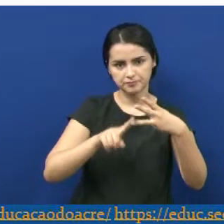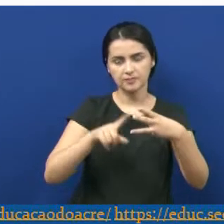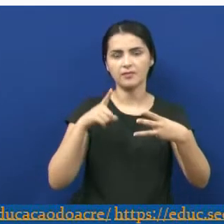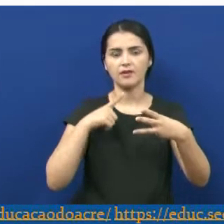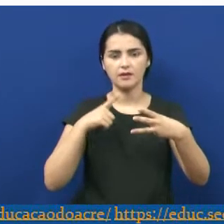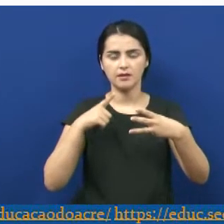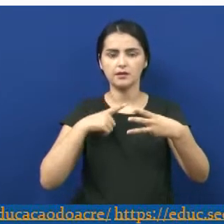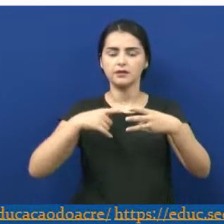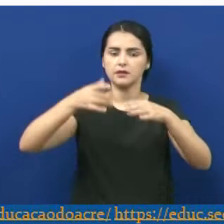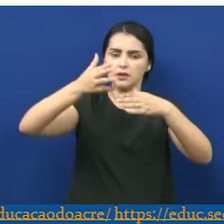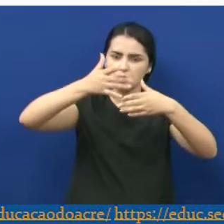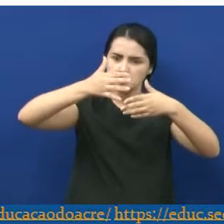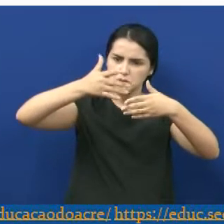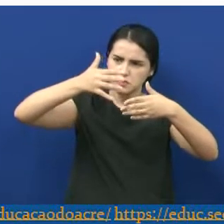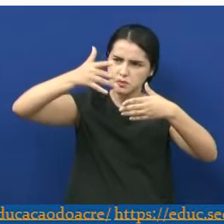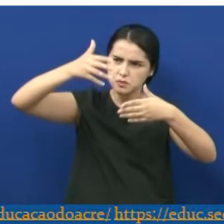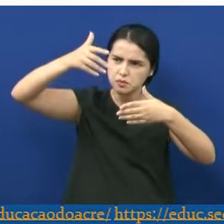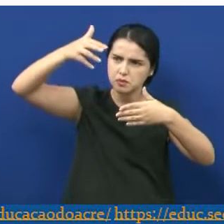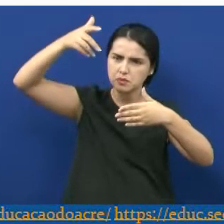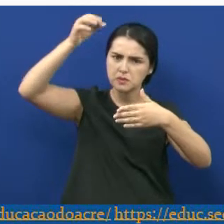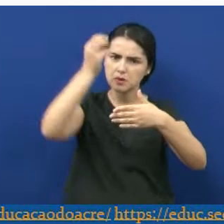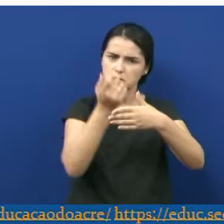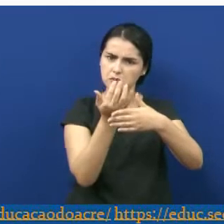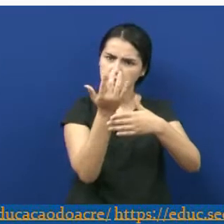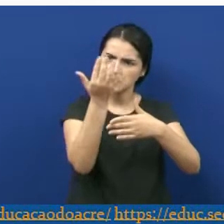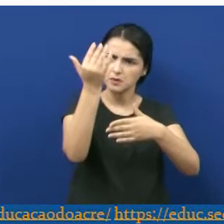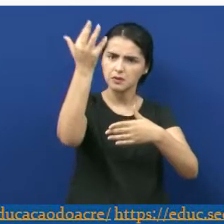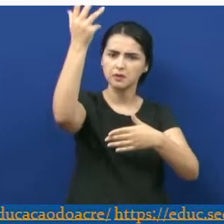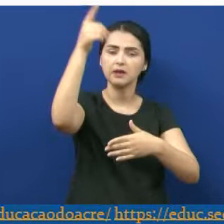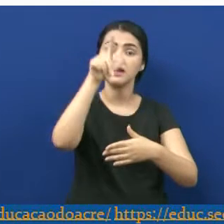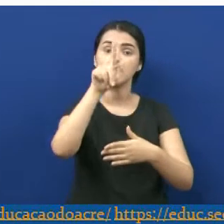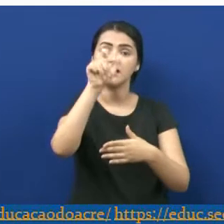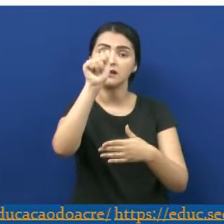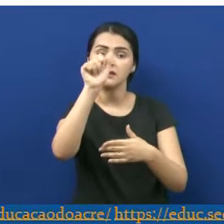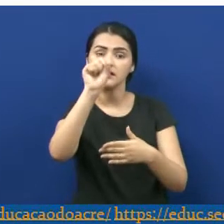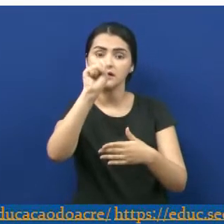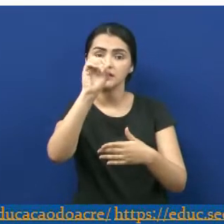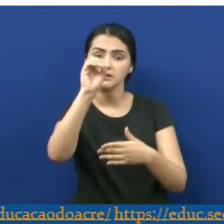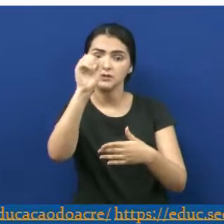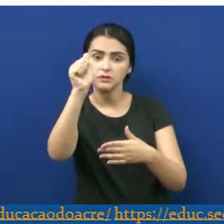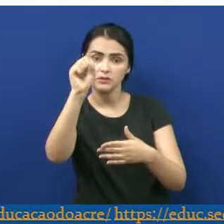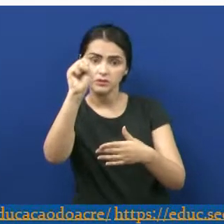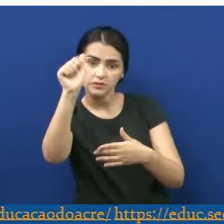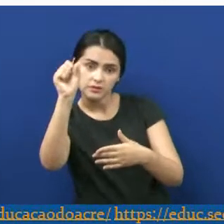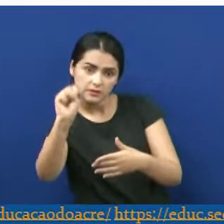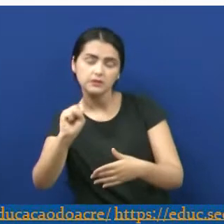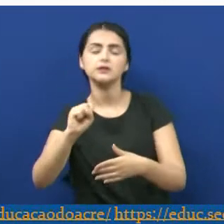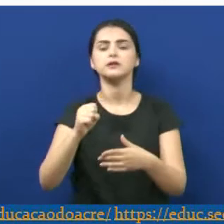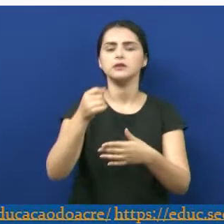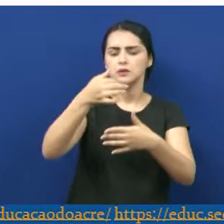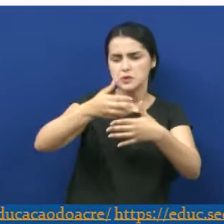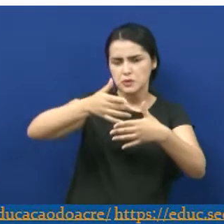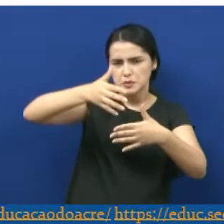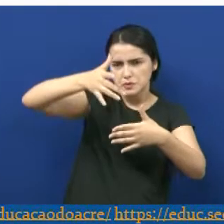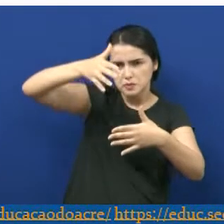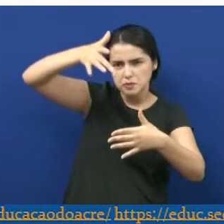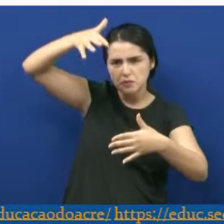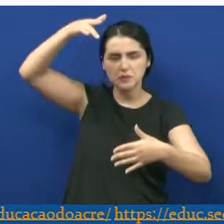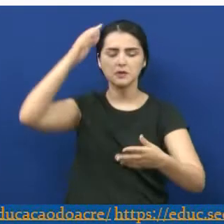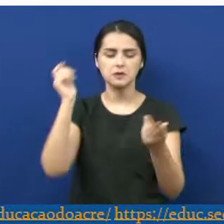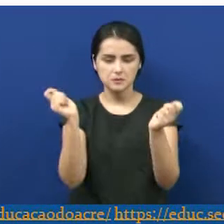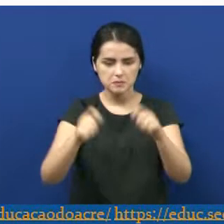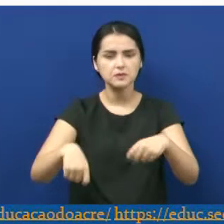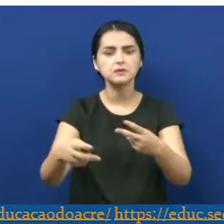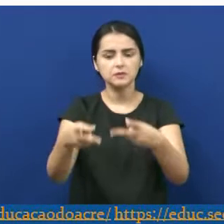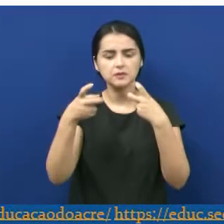temos as soluções gasosas. São soluções em que o solvente está no estado gasoso. Como você pode perceber